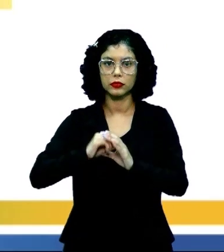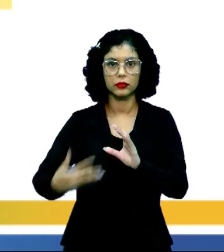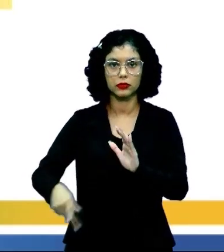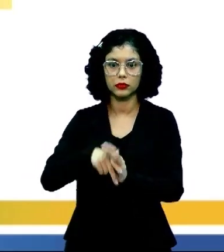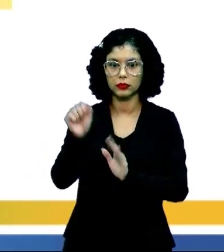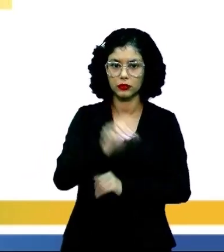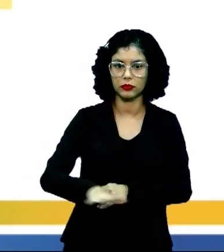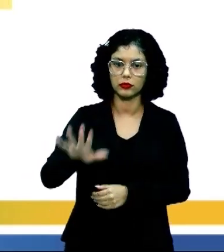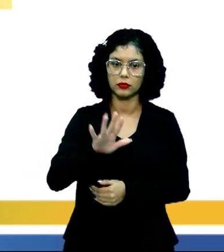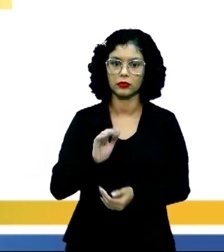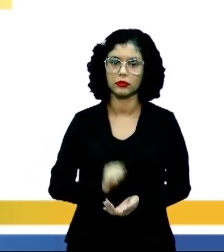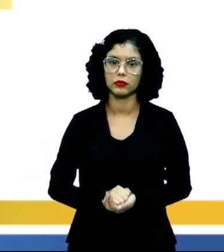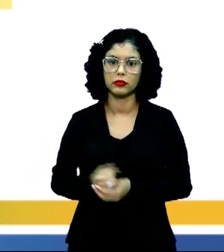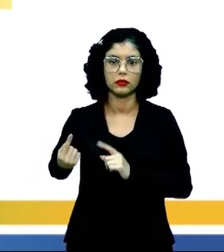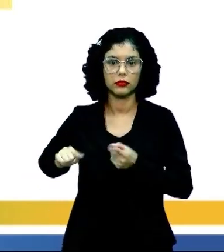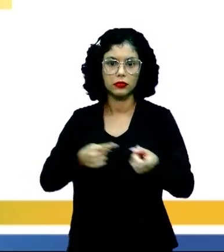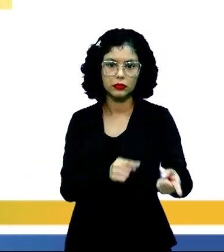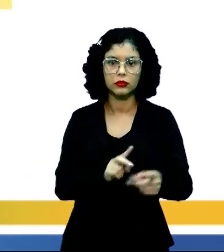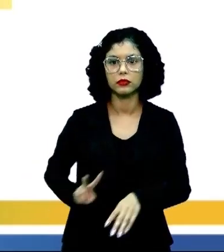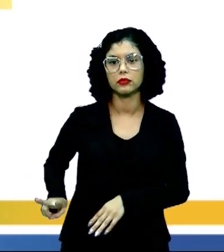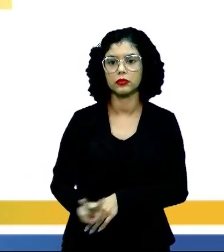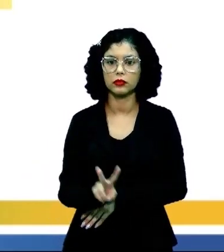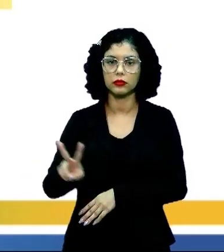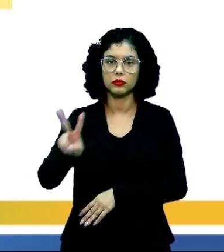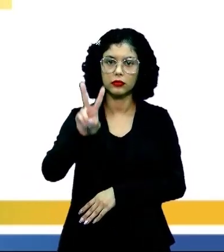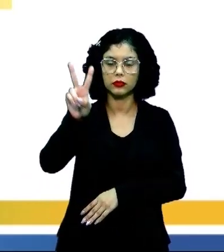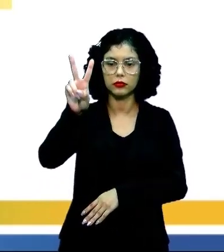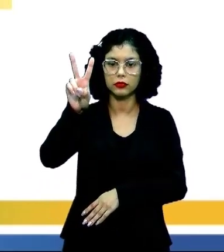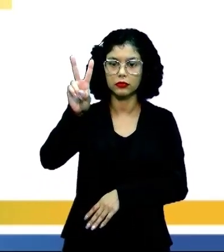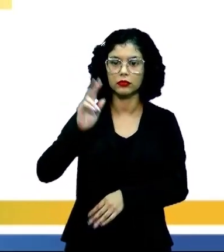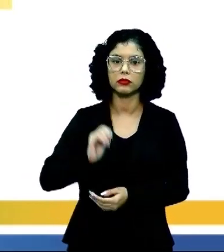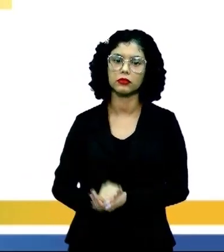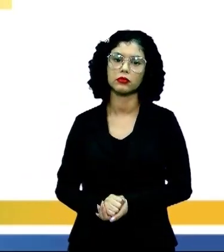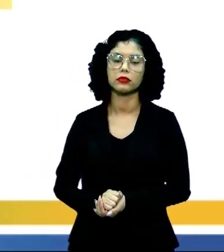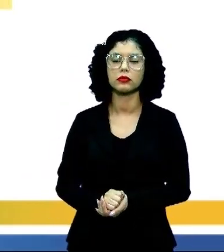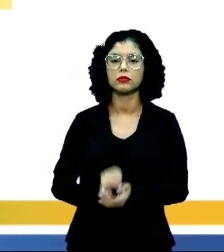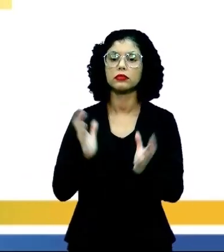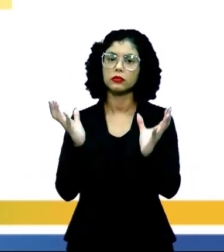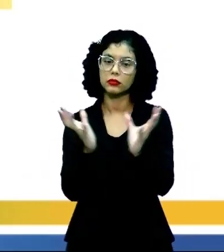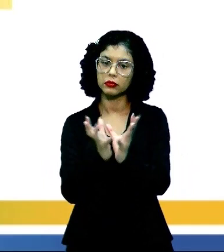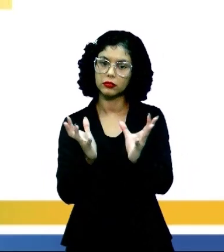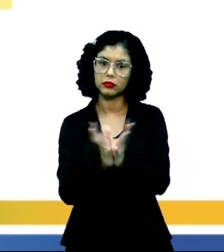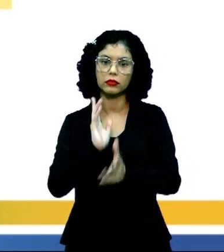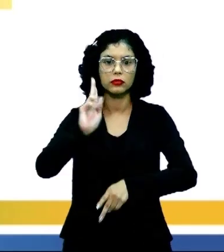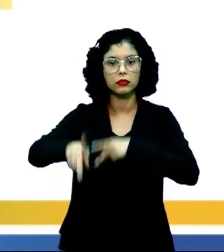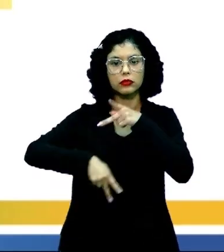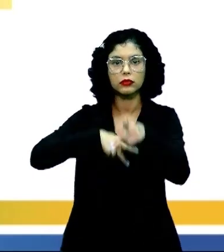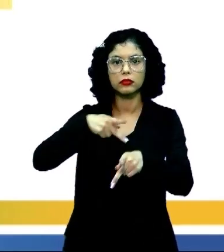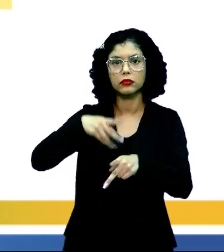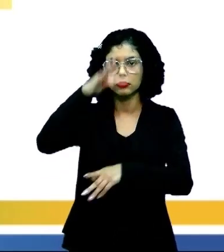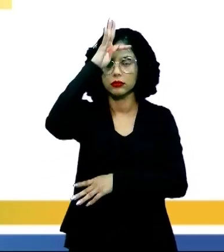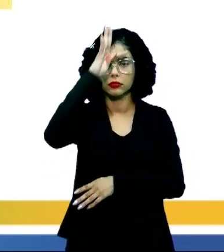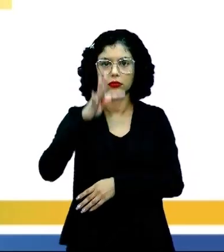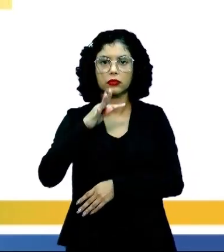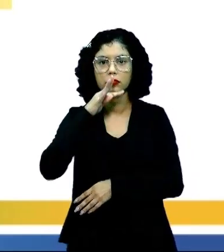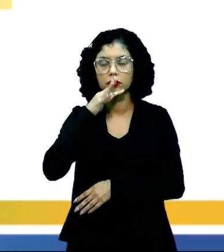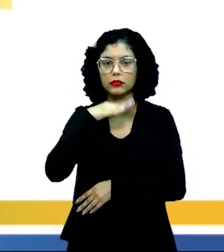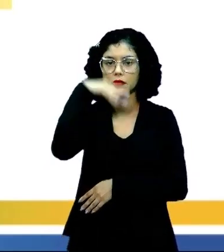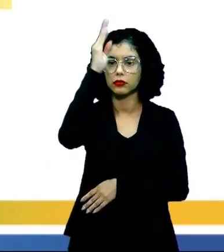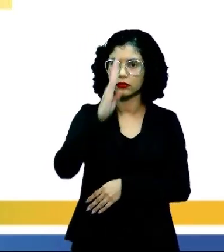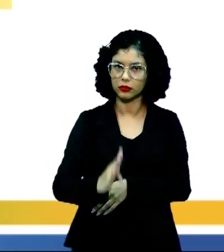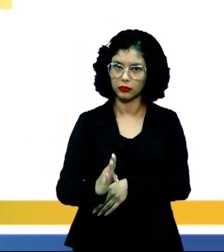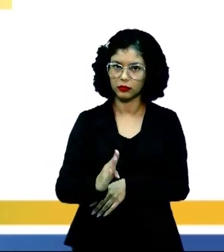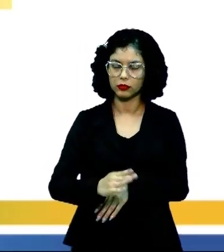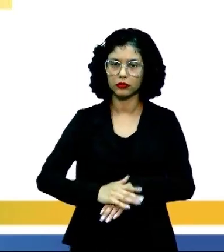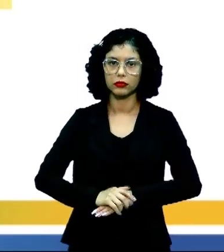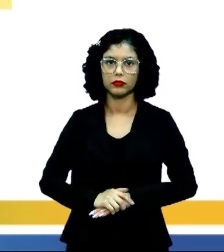universal. Olha só esse tema. Desafios para a valorização de comunidades e povos